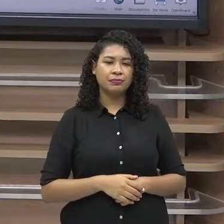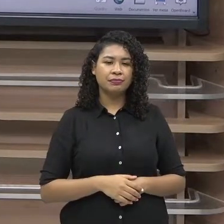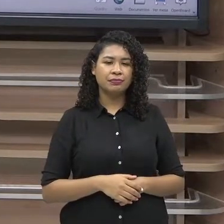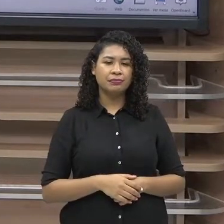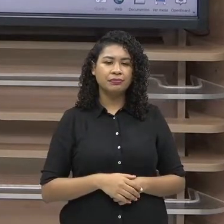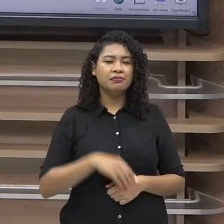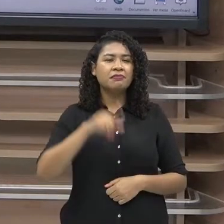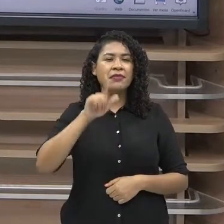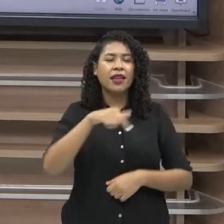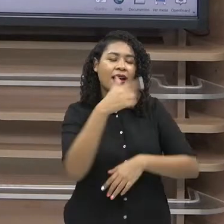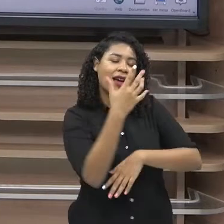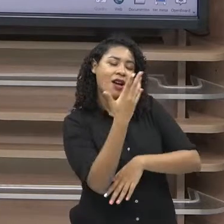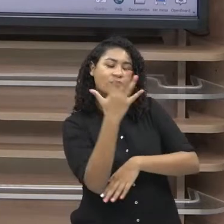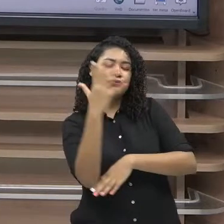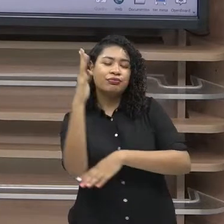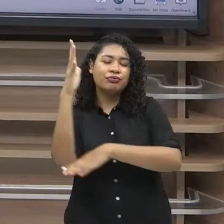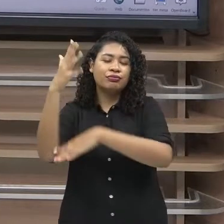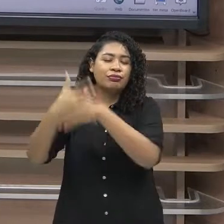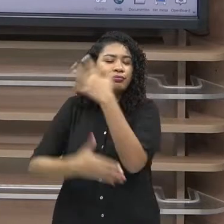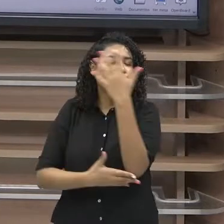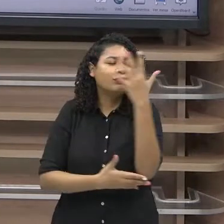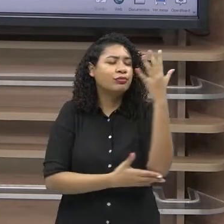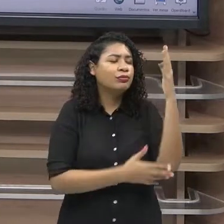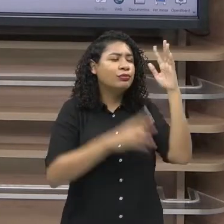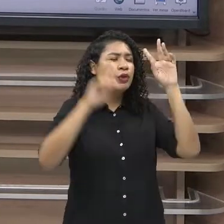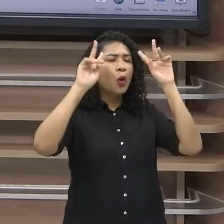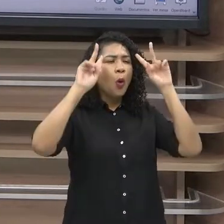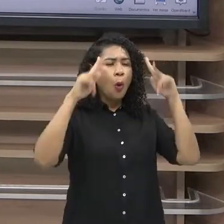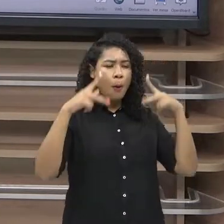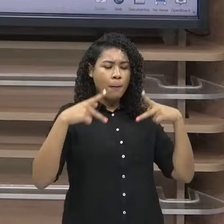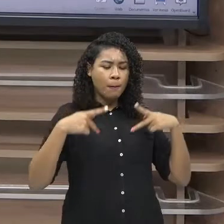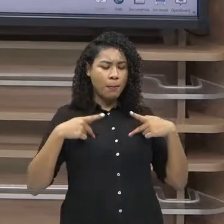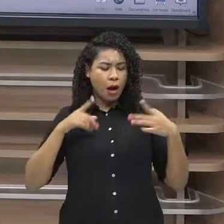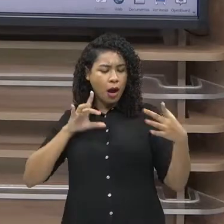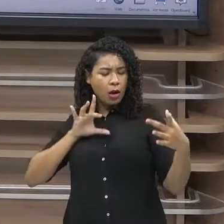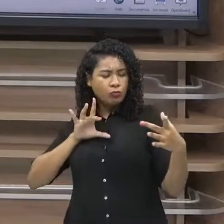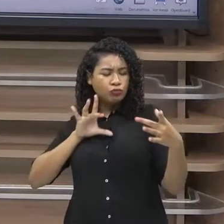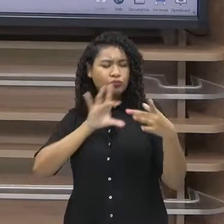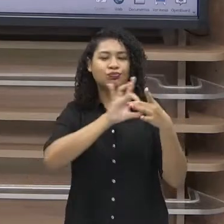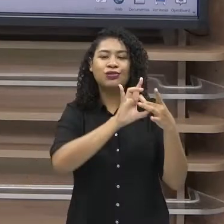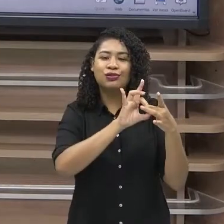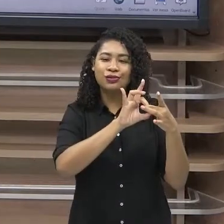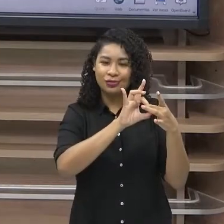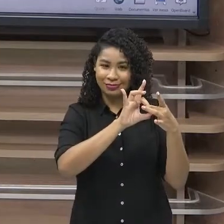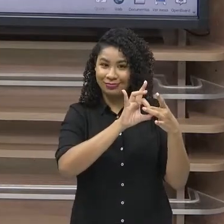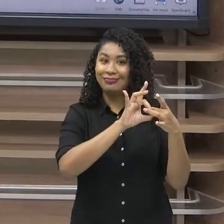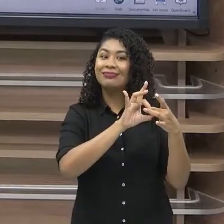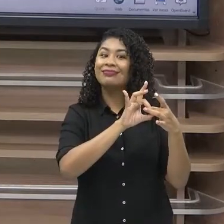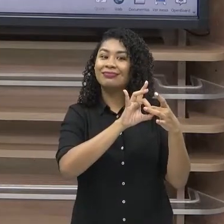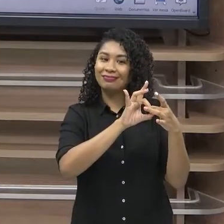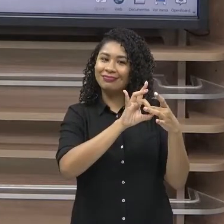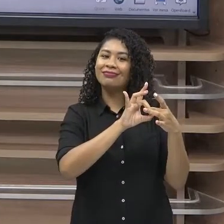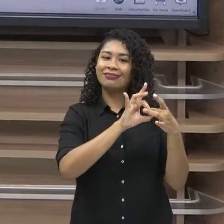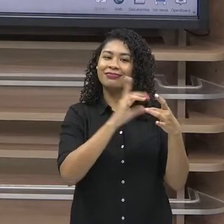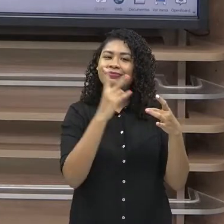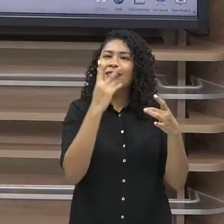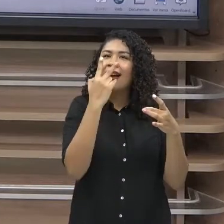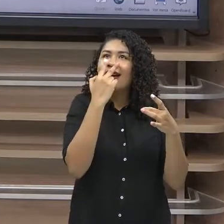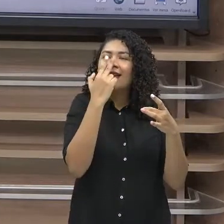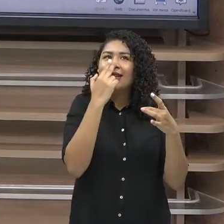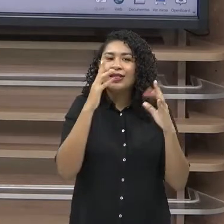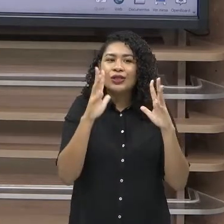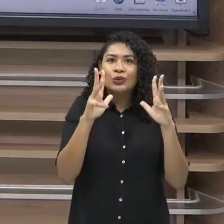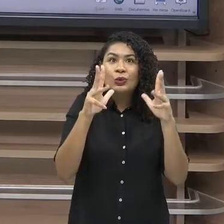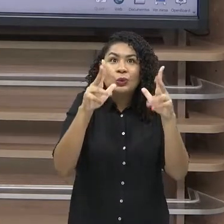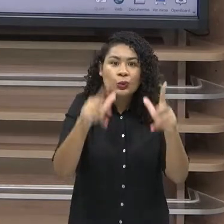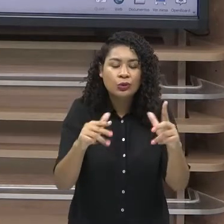íntima com a natureza, né? Em que tudo está interligado como se fôssemos uma casa